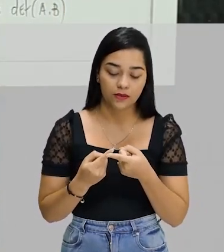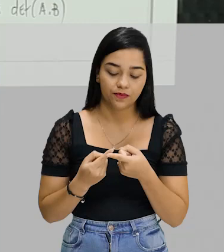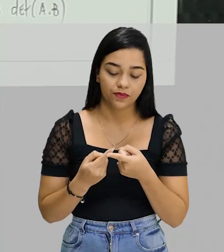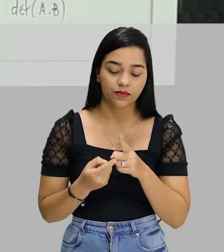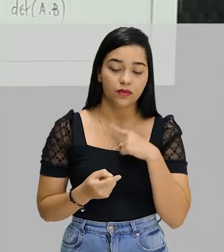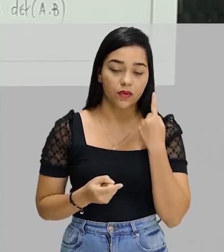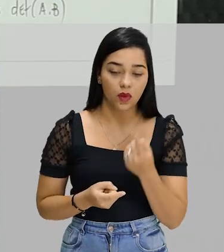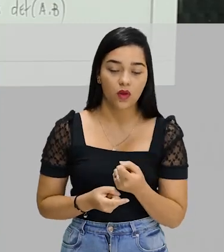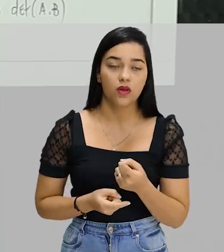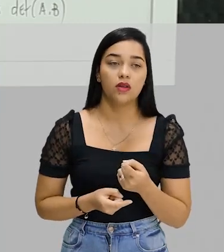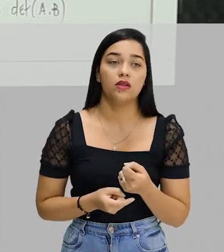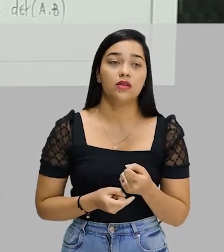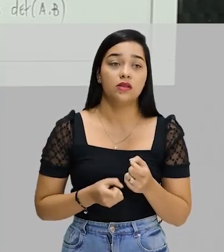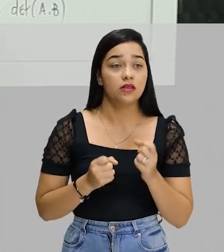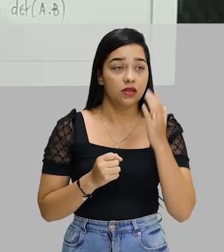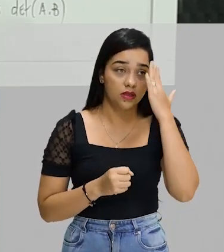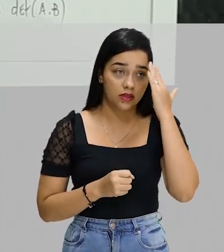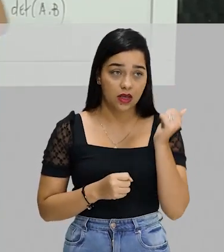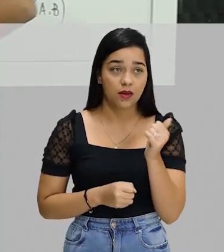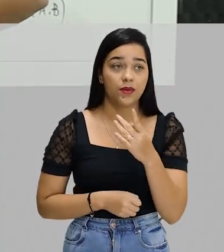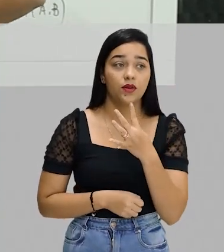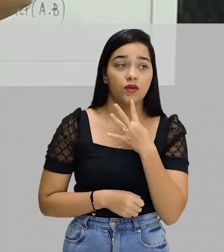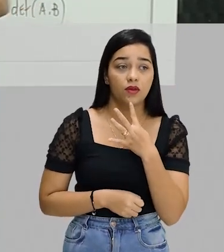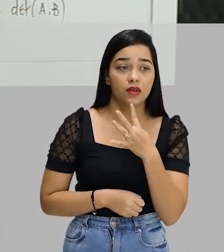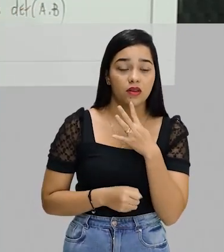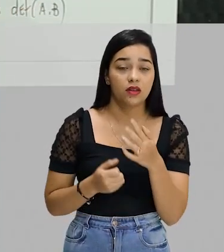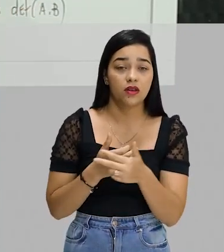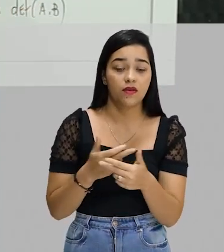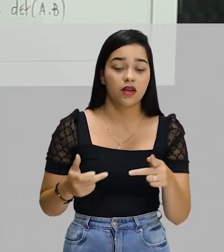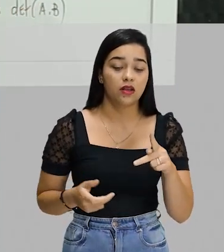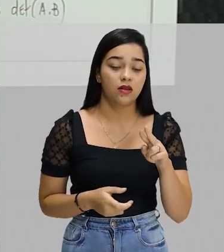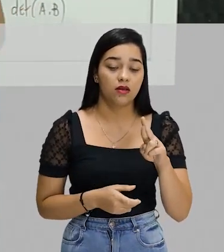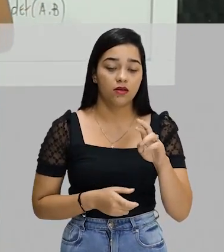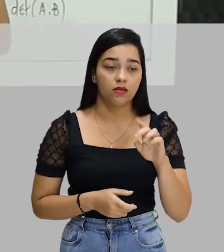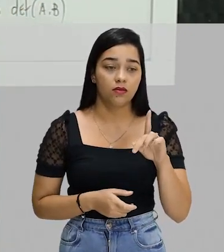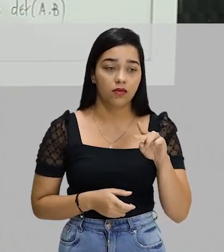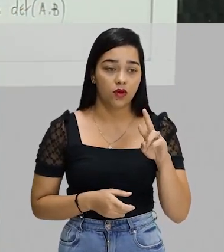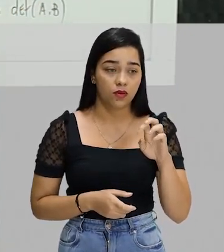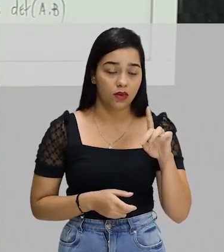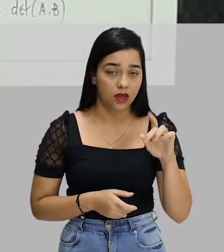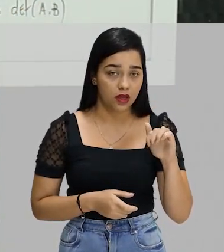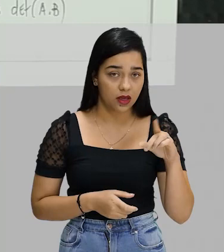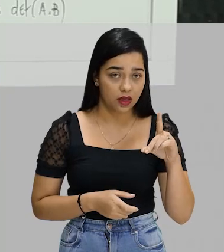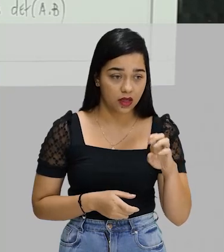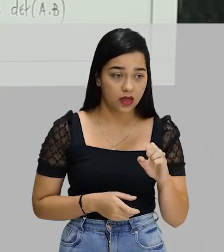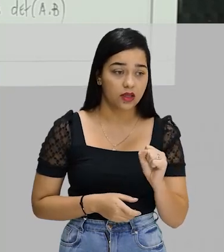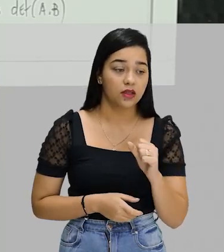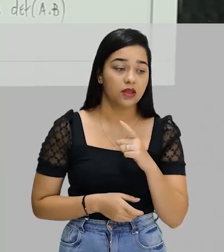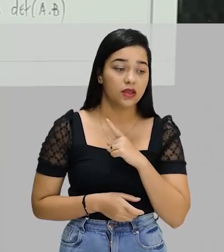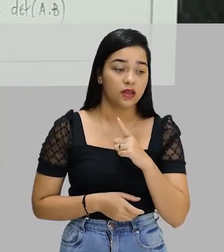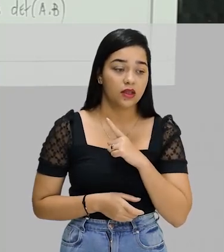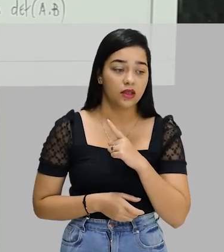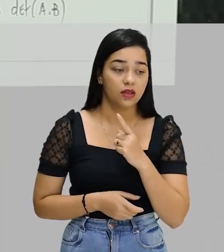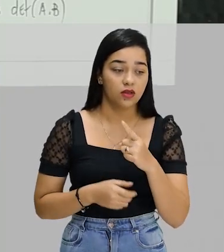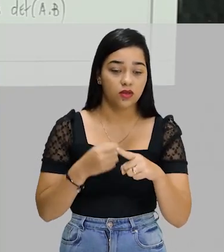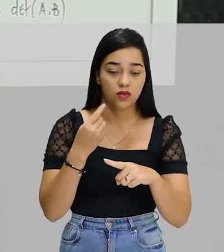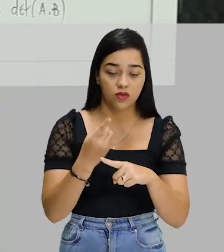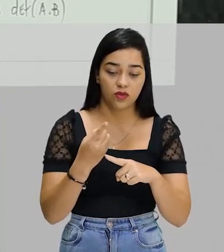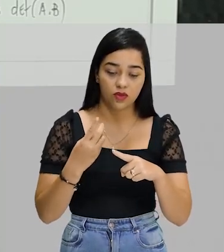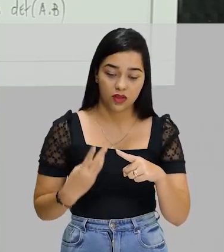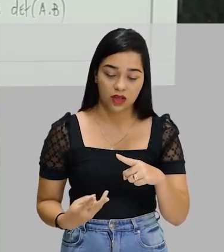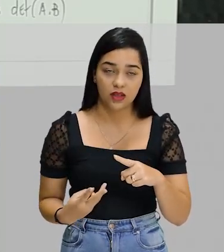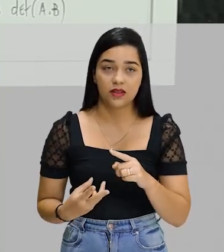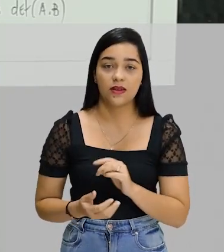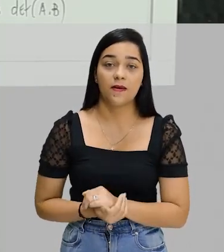gente justifique para saber se a gente conhece as propriedades. Olha só, turma. Eu tenho o determinante da matriz 1, 3 e 1,